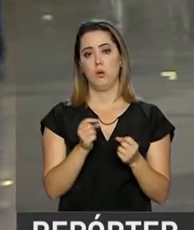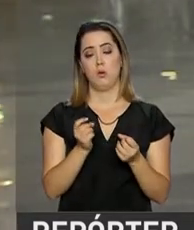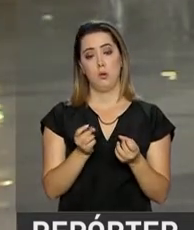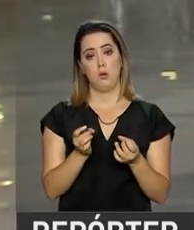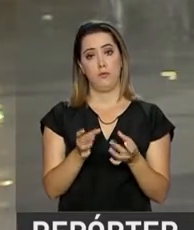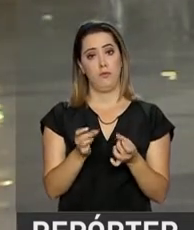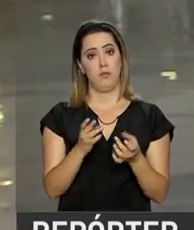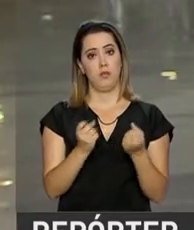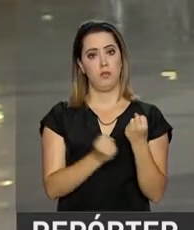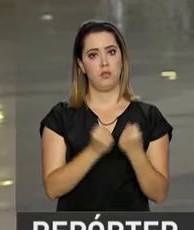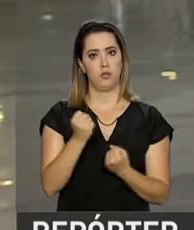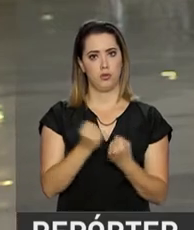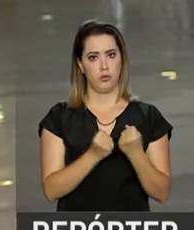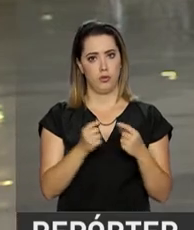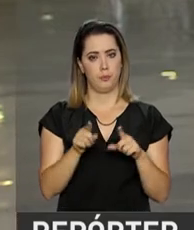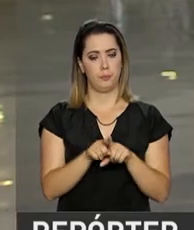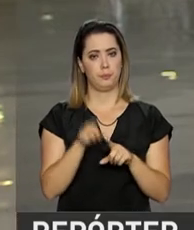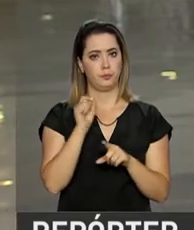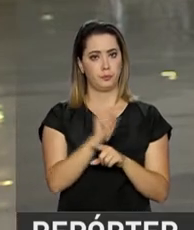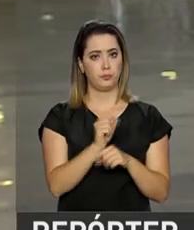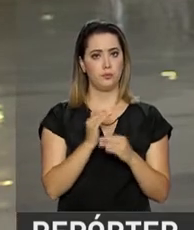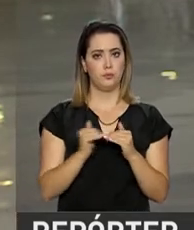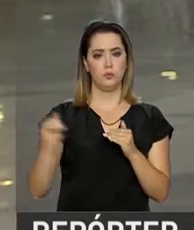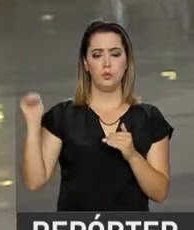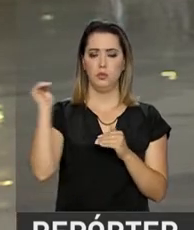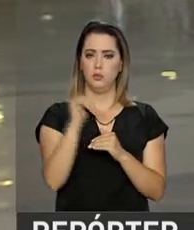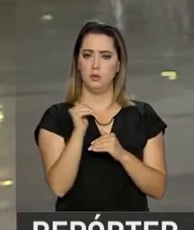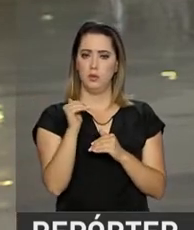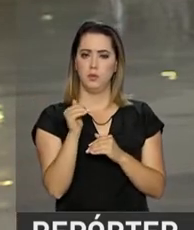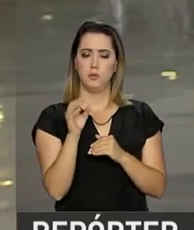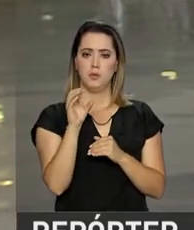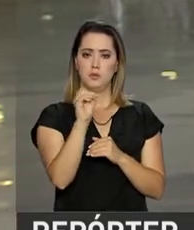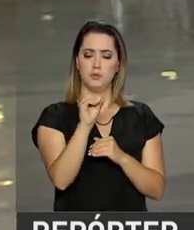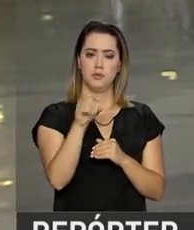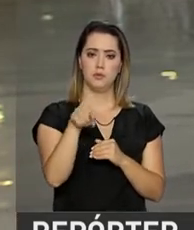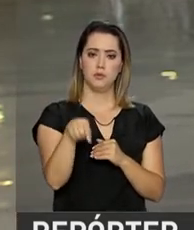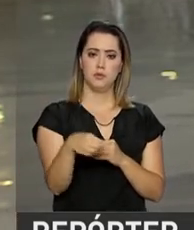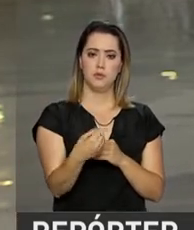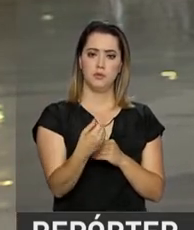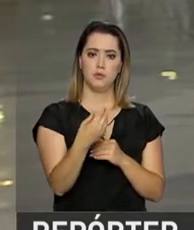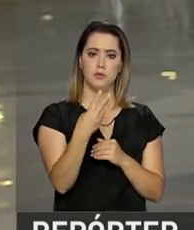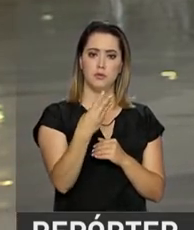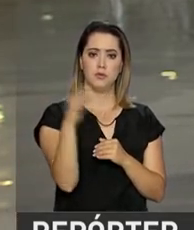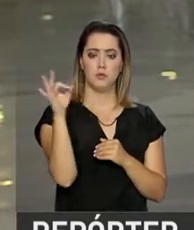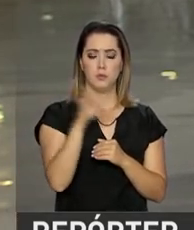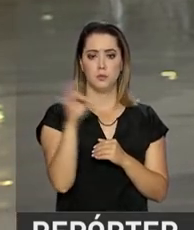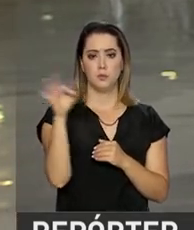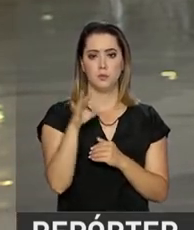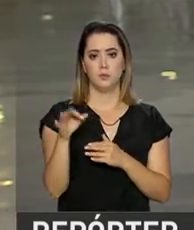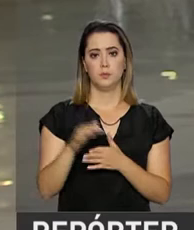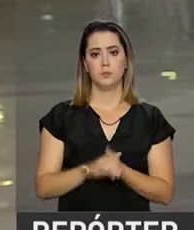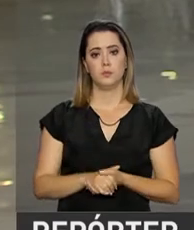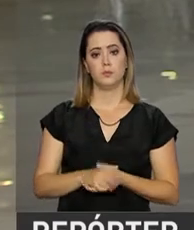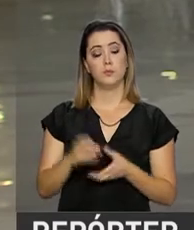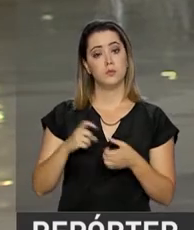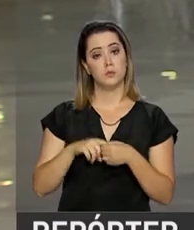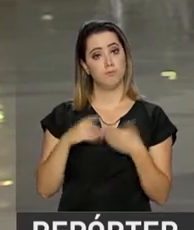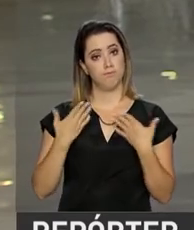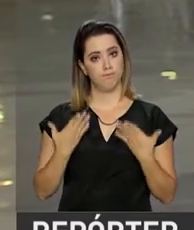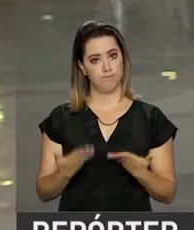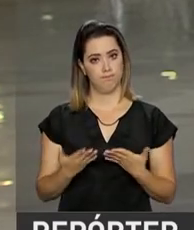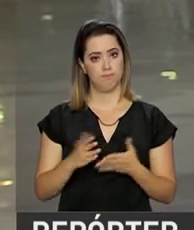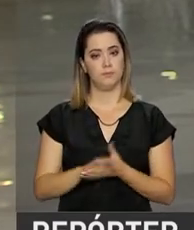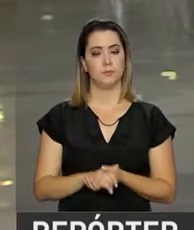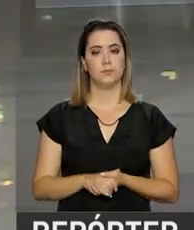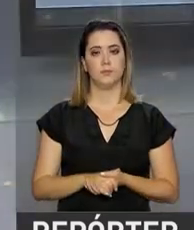varejo ampliado houve um aumento nas vendas de 0,3 por cento eu volto com você não